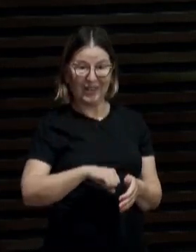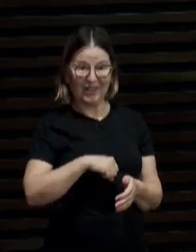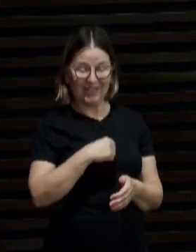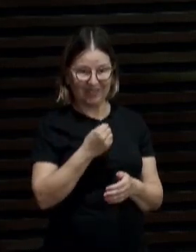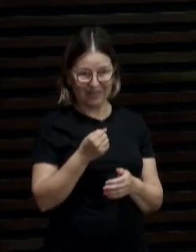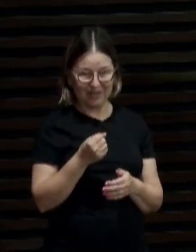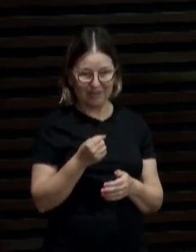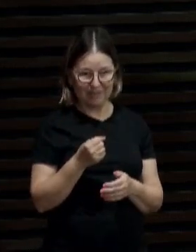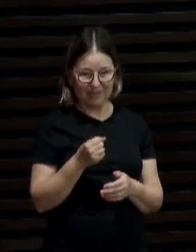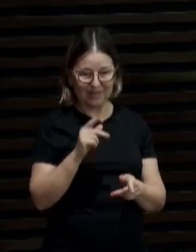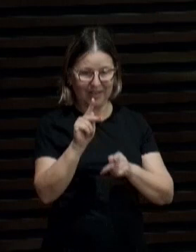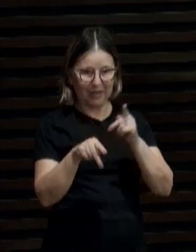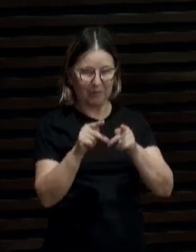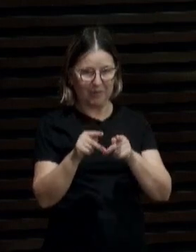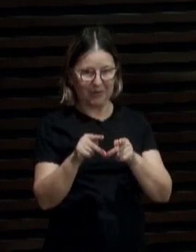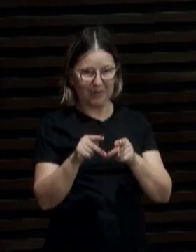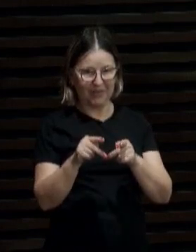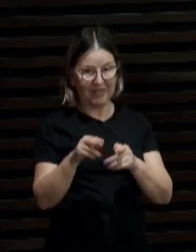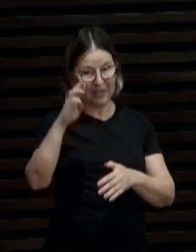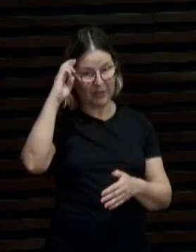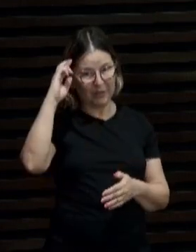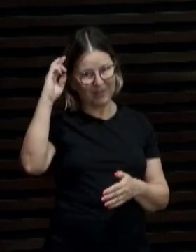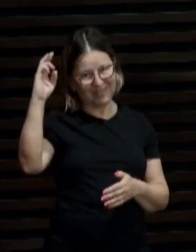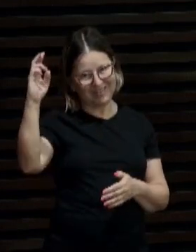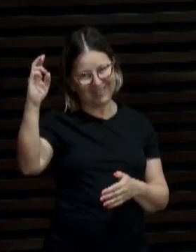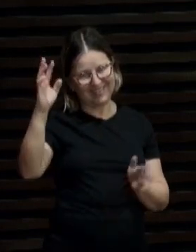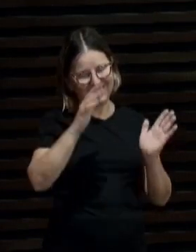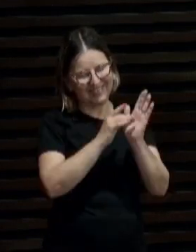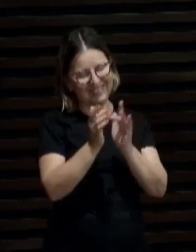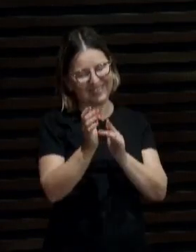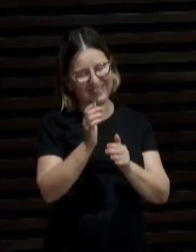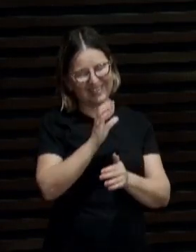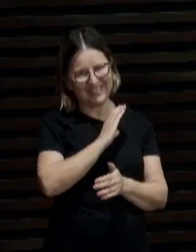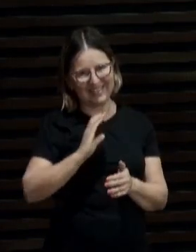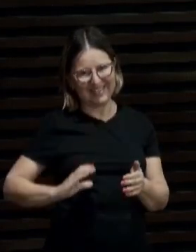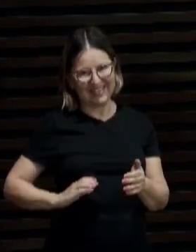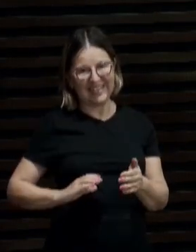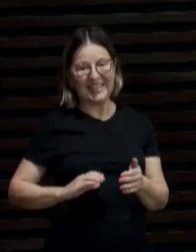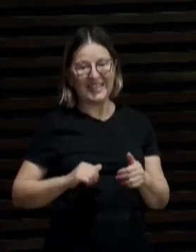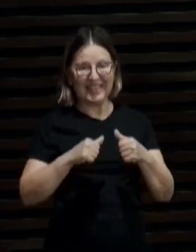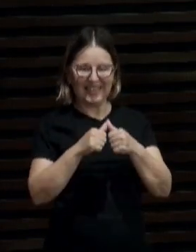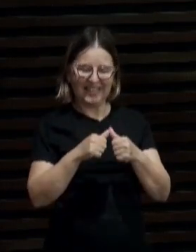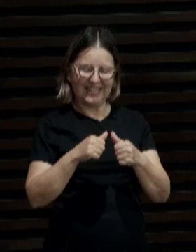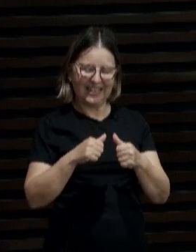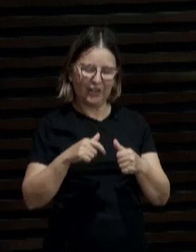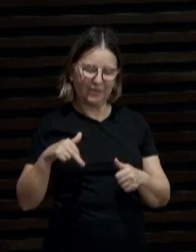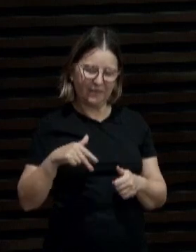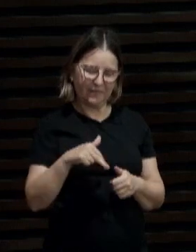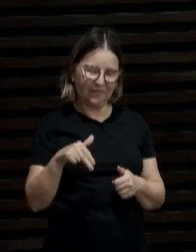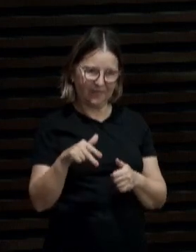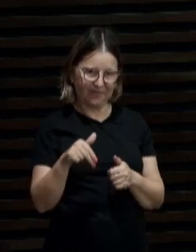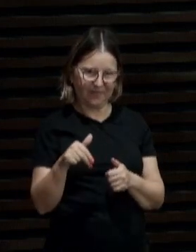nosso Senhor Jesus Cristo ele está andando por ao redor, alimentando a igreja com o seu óleo. É a